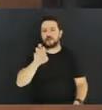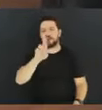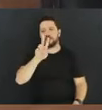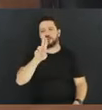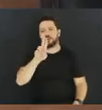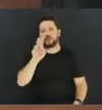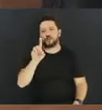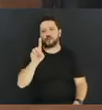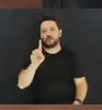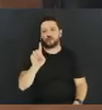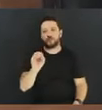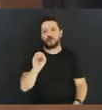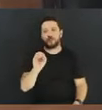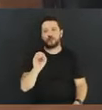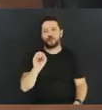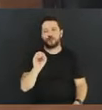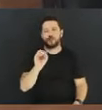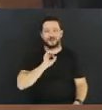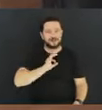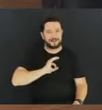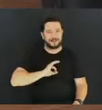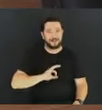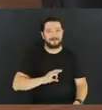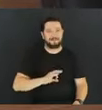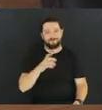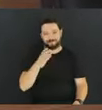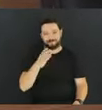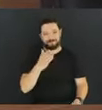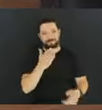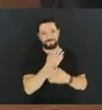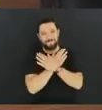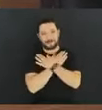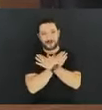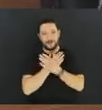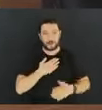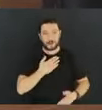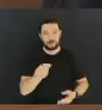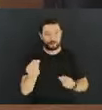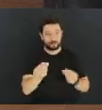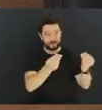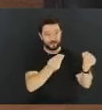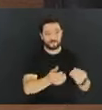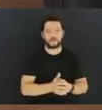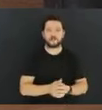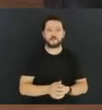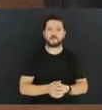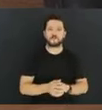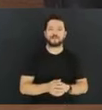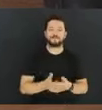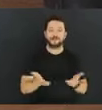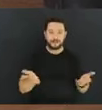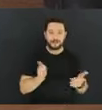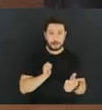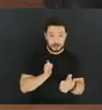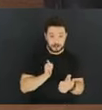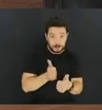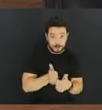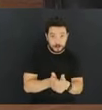meia-culpa, nós estamos muito próximo agora de fecharmos esse orçamento. Mas esse é um debate, um tema